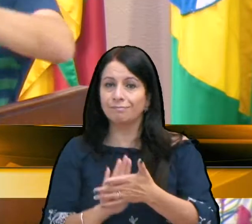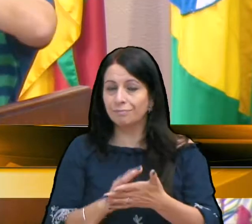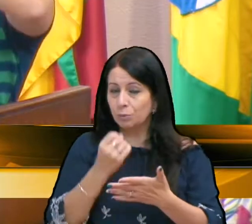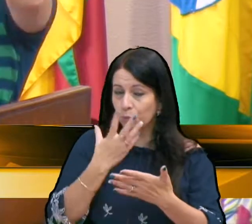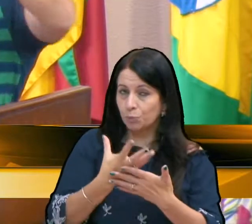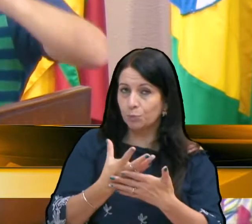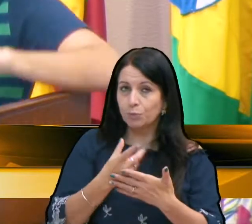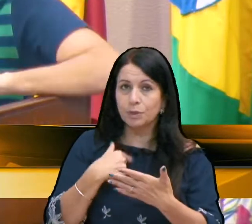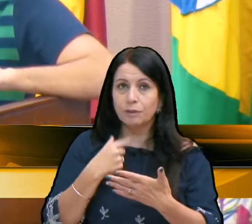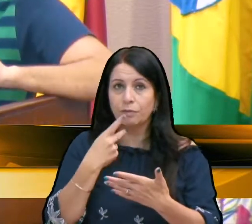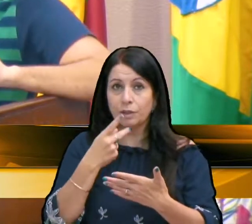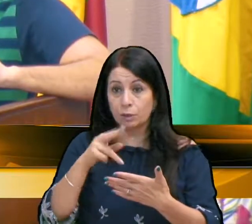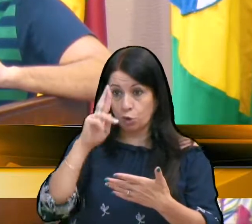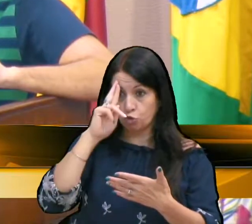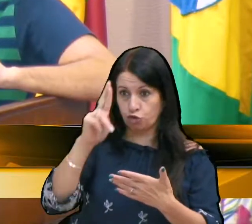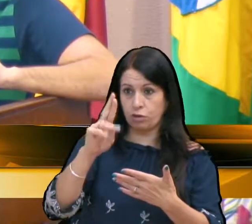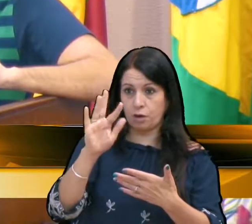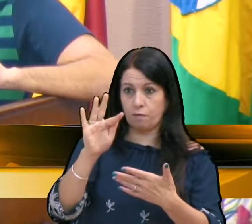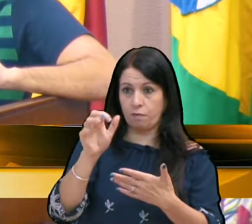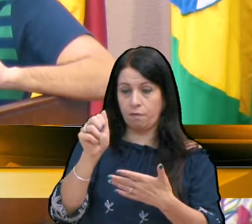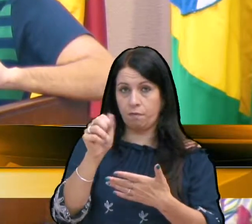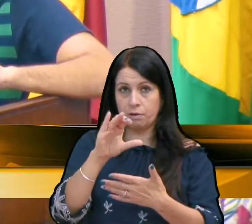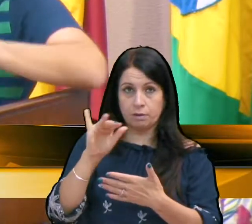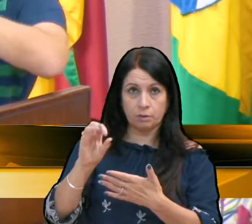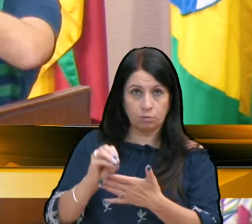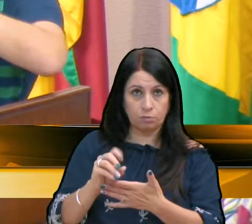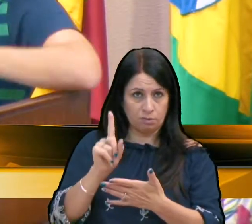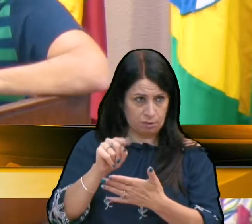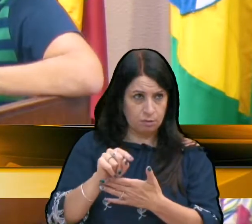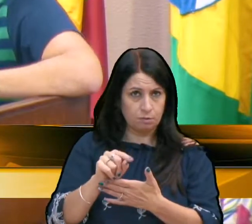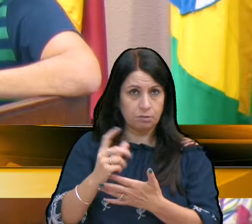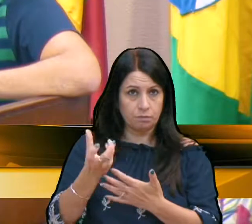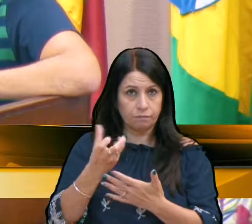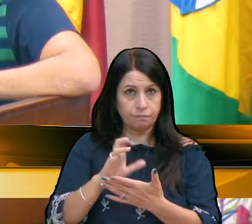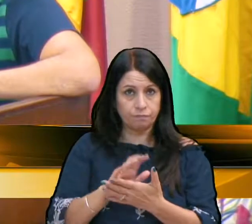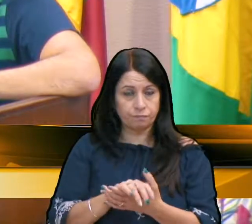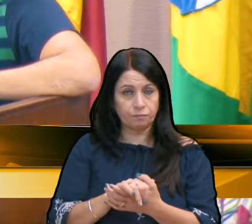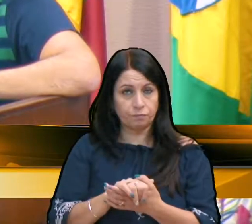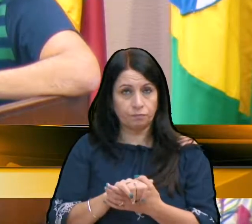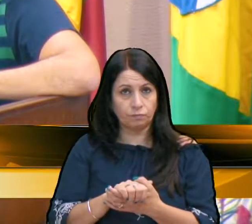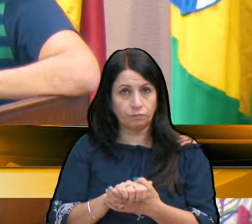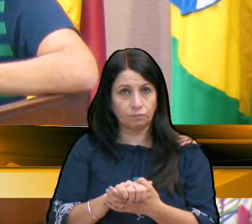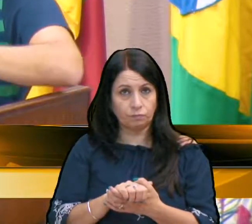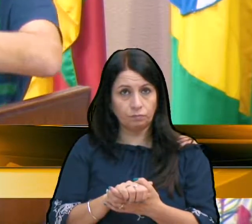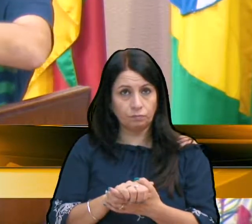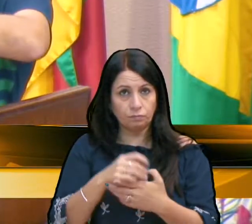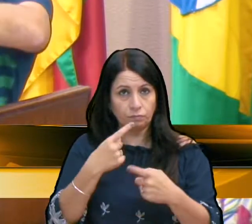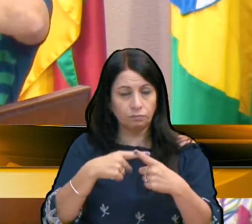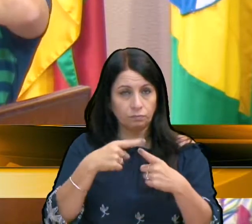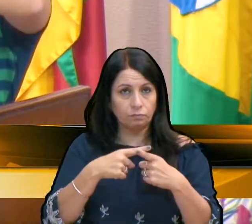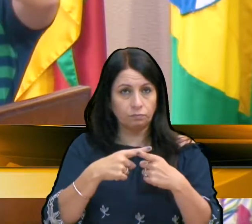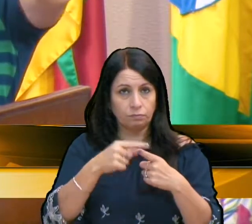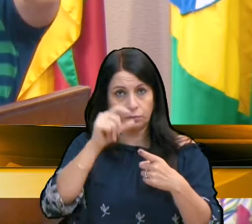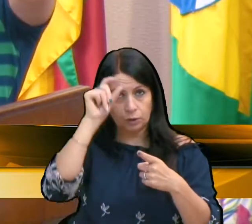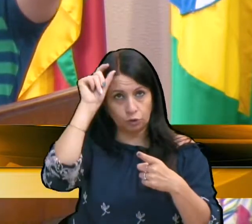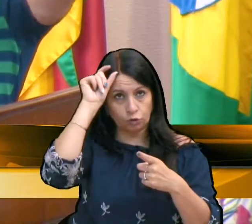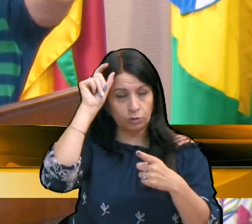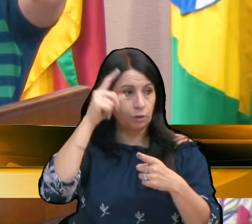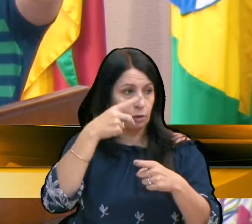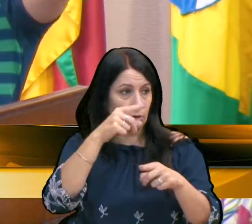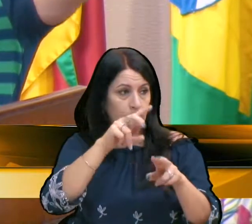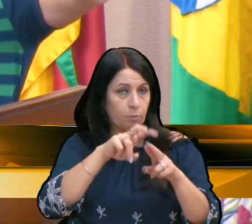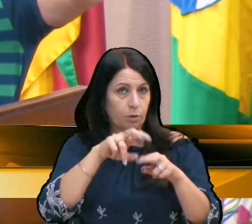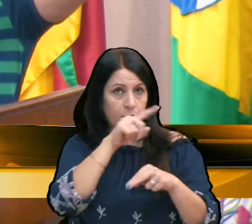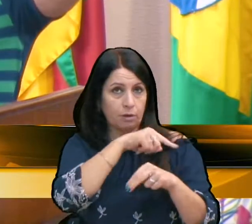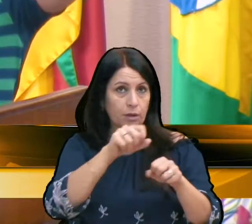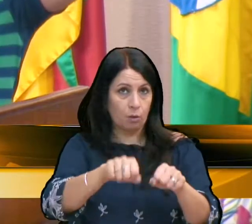E talvez querem dizer que eu sou o chefe da facção. É isso que estão querendo. Porque o Chico Guerra disse que é por mim que vocês estão vindo aqui